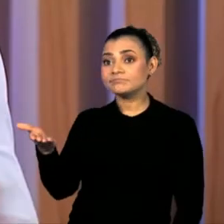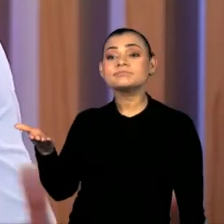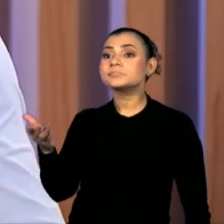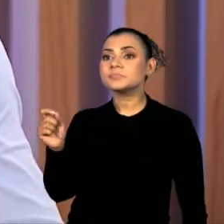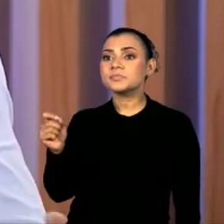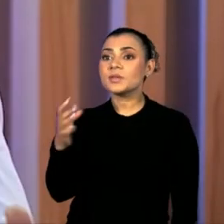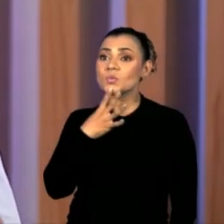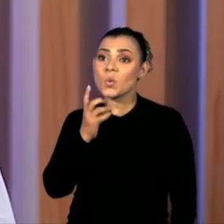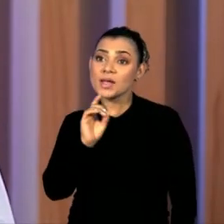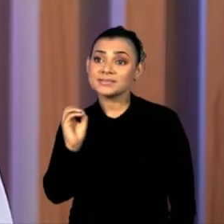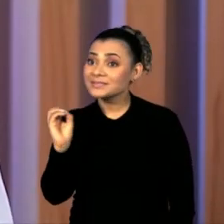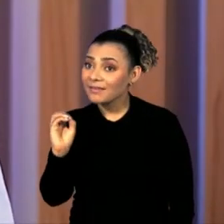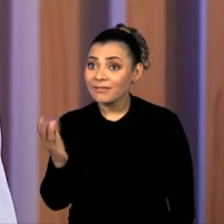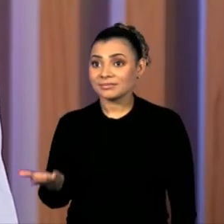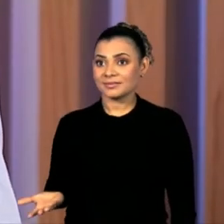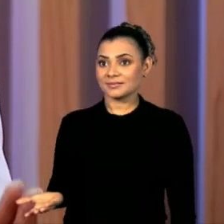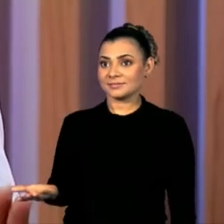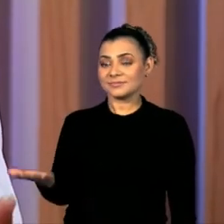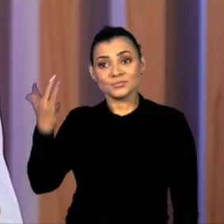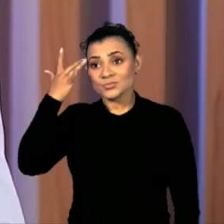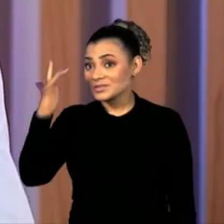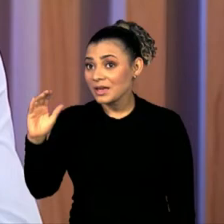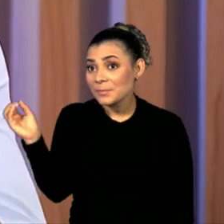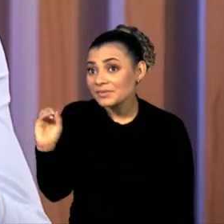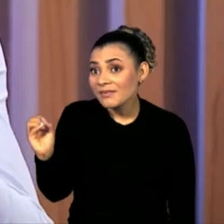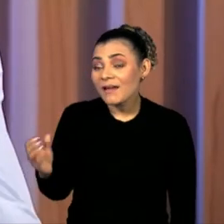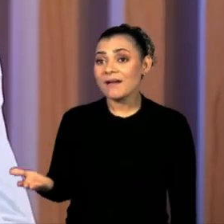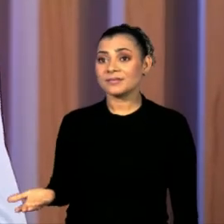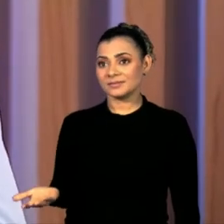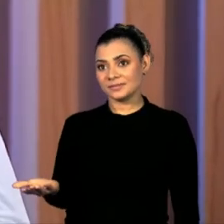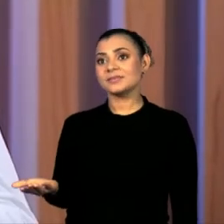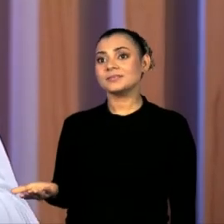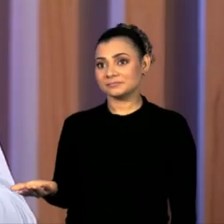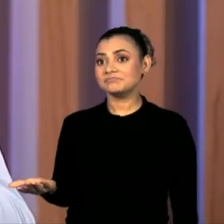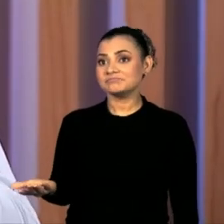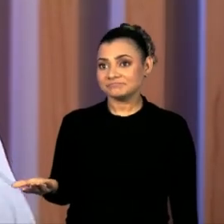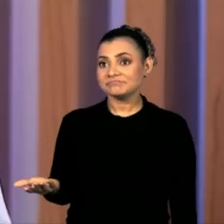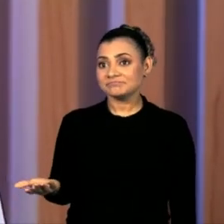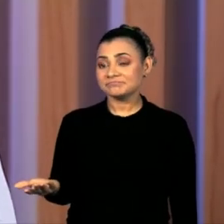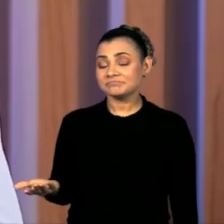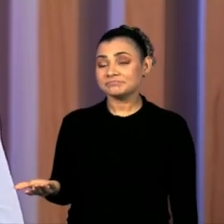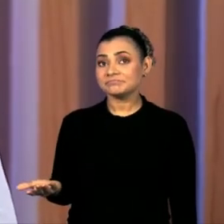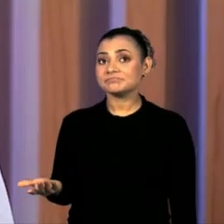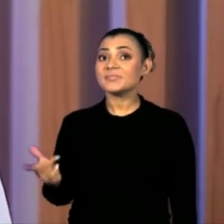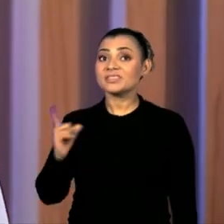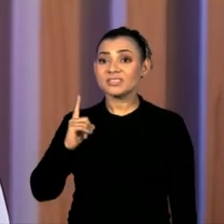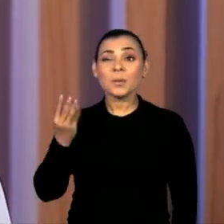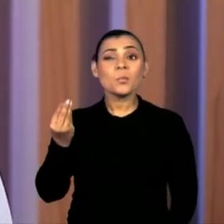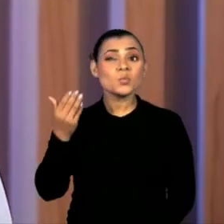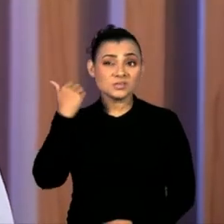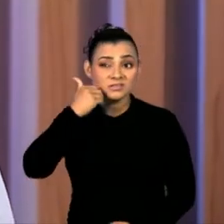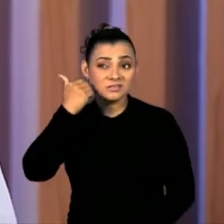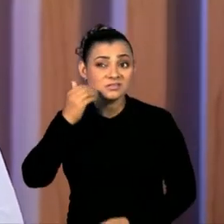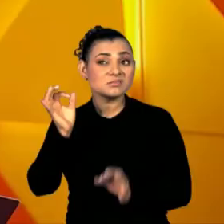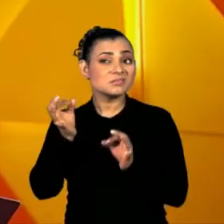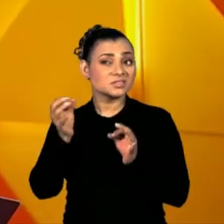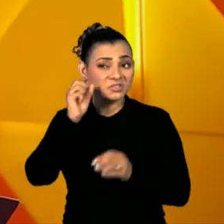que não sabe nada tá entendendo é muito o que tem de